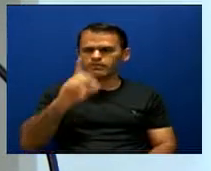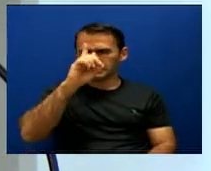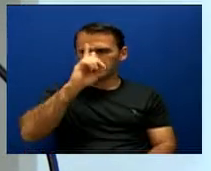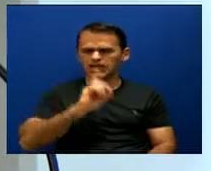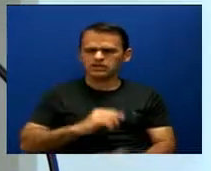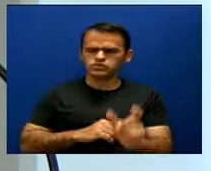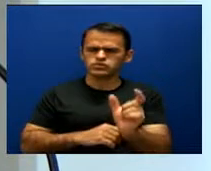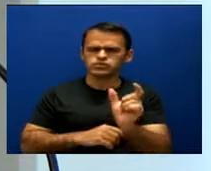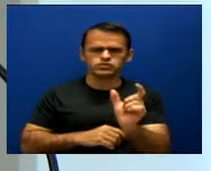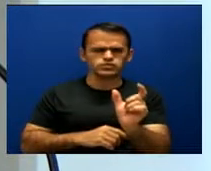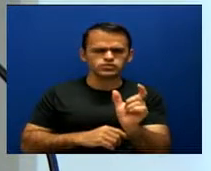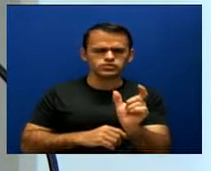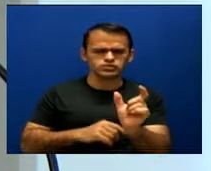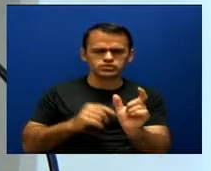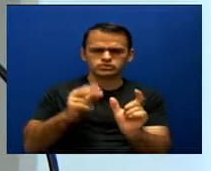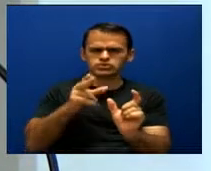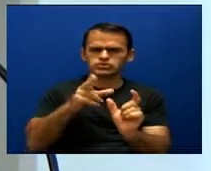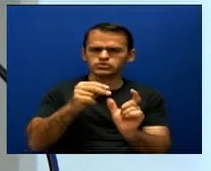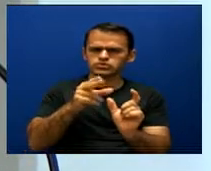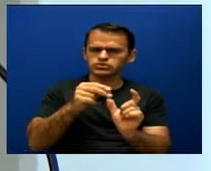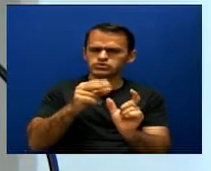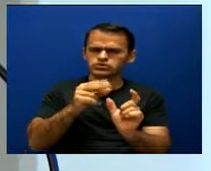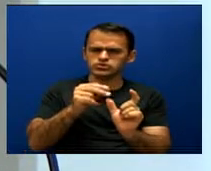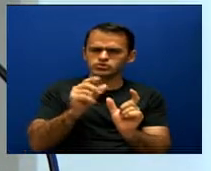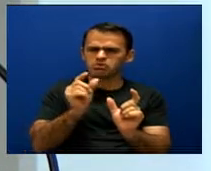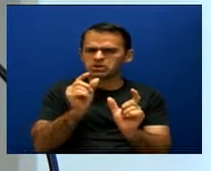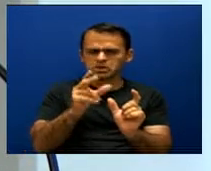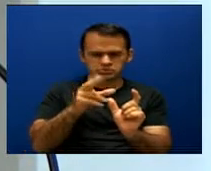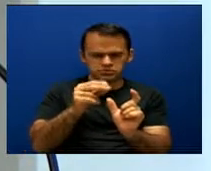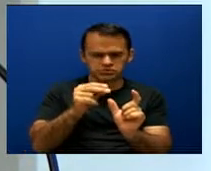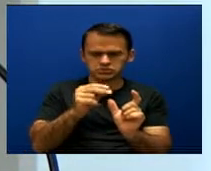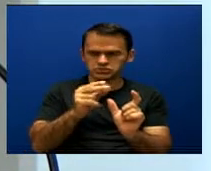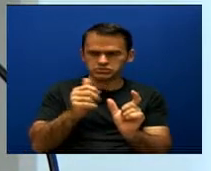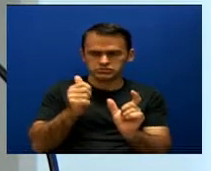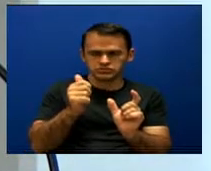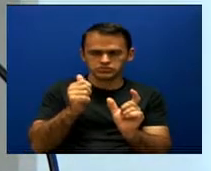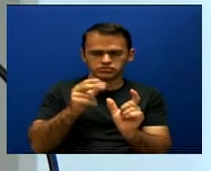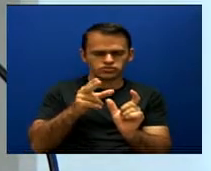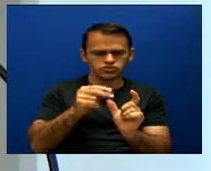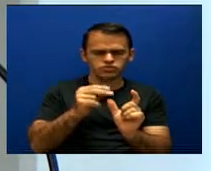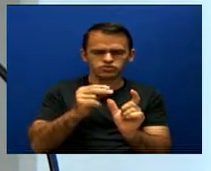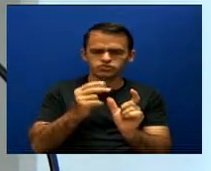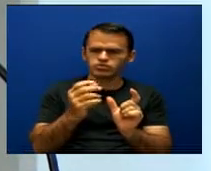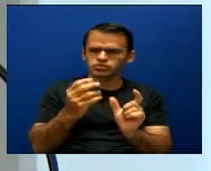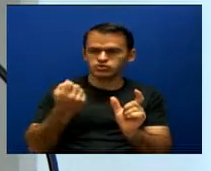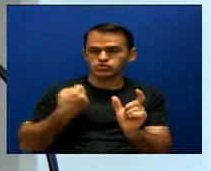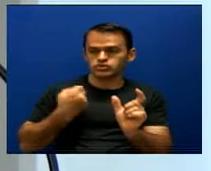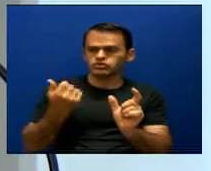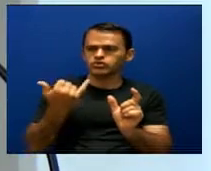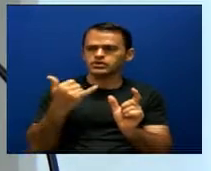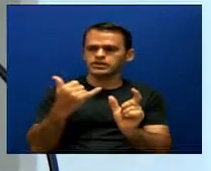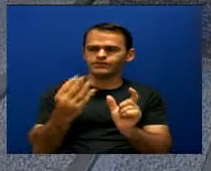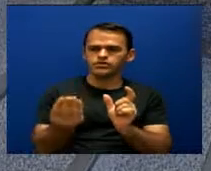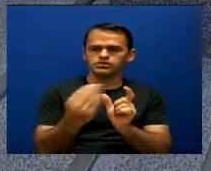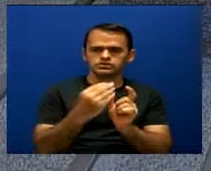ele tá com clipes pequeno na folha. Tá bom. Na folha...